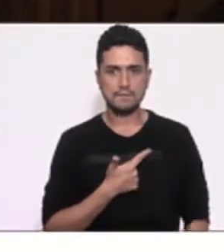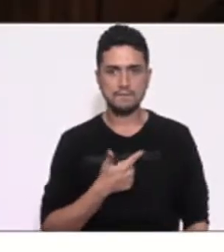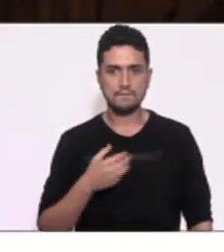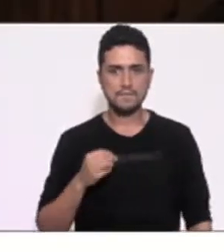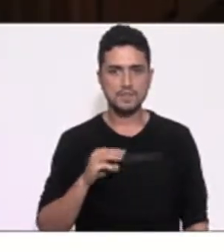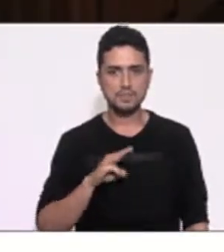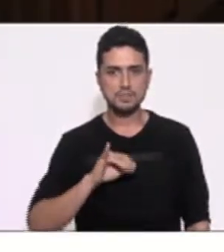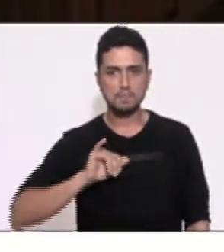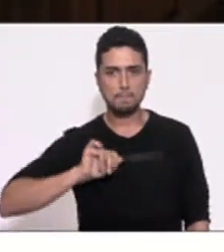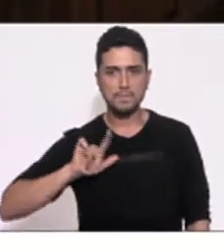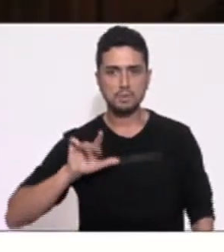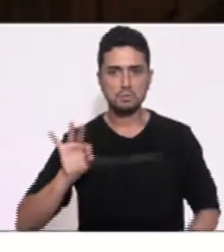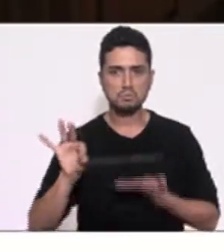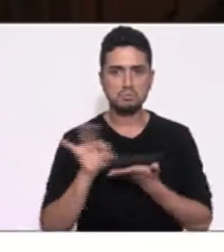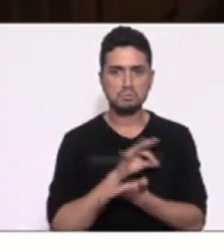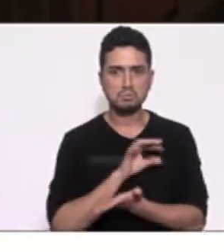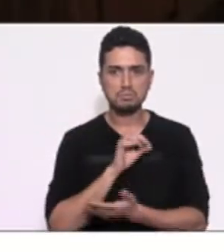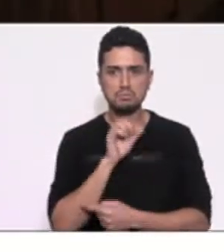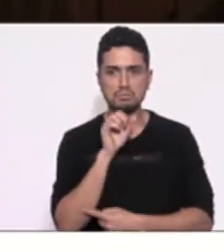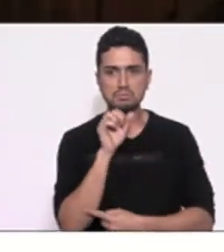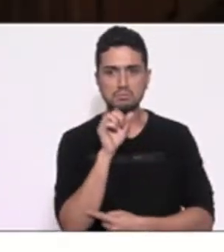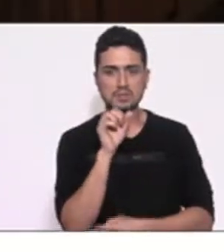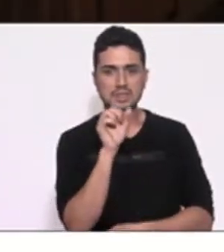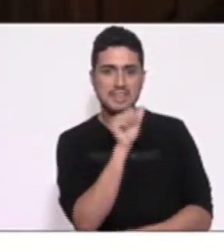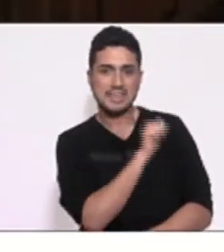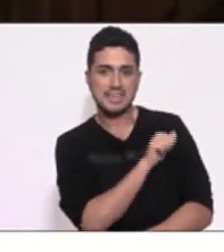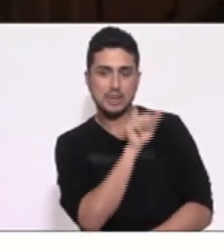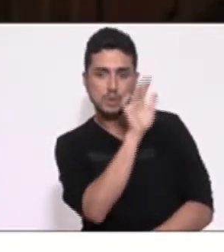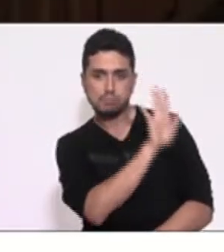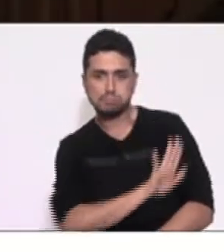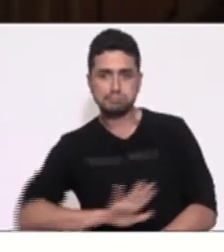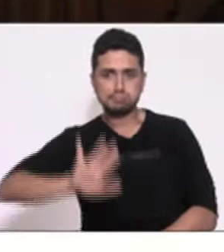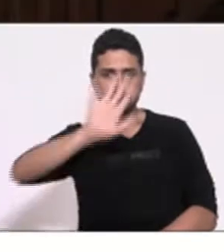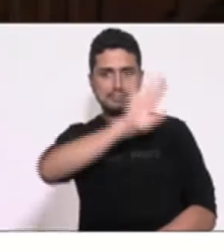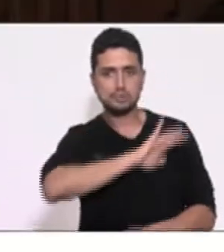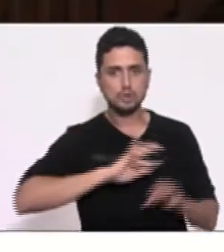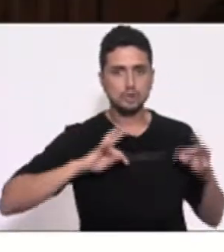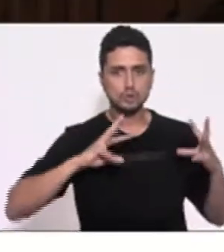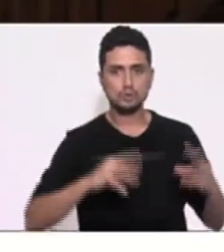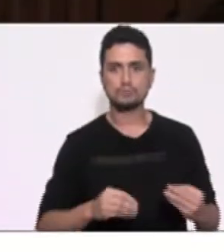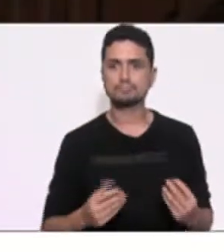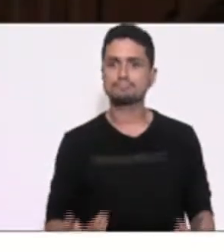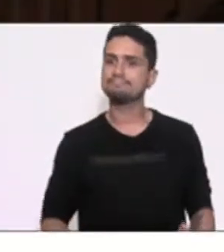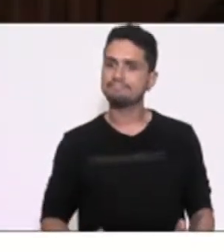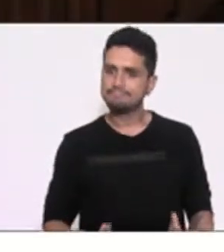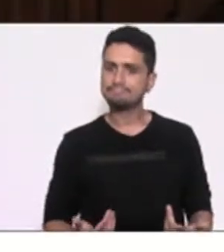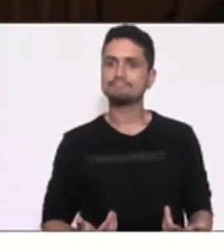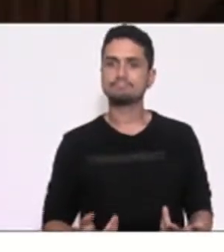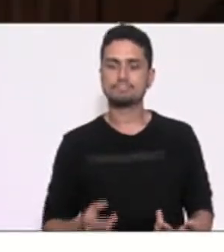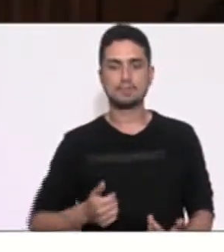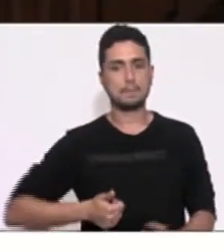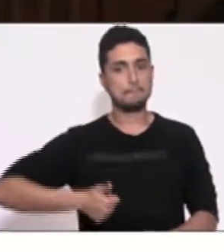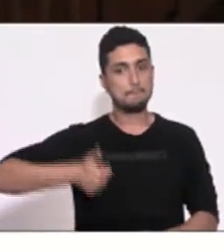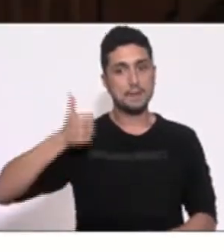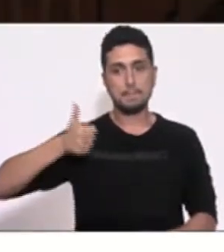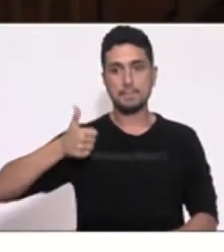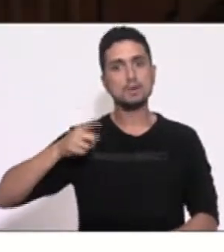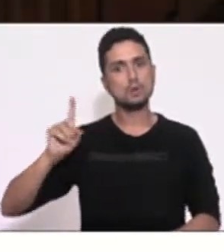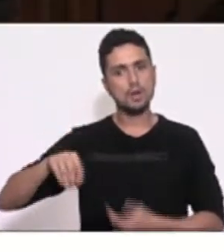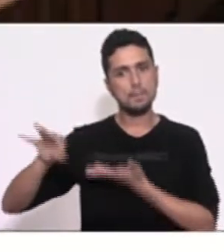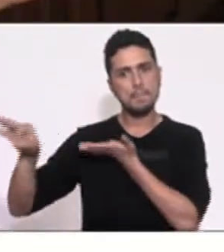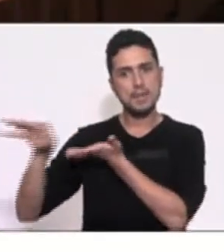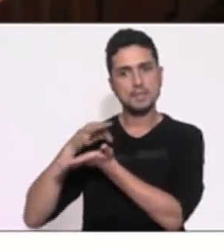Janeiro. Então, o desafio do acesso formal, que é a primeira etapa, indispensável, é verdade,